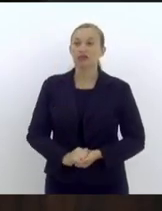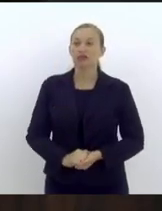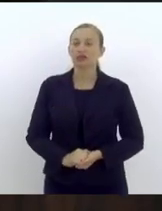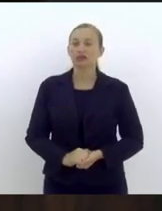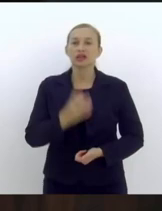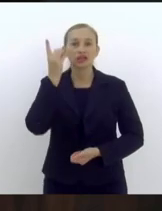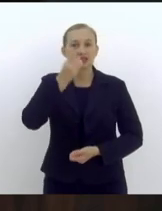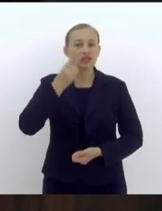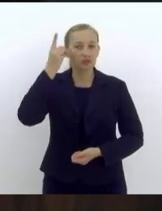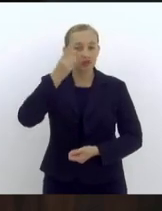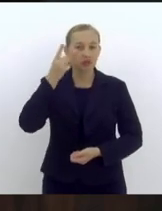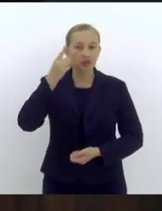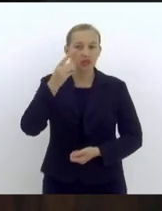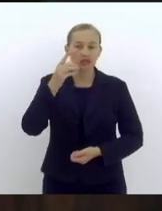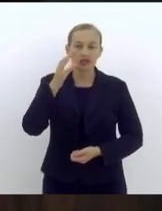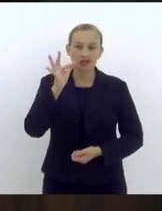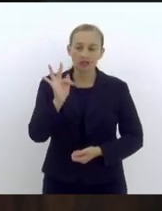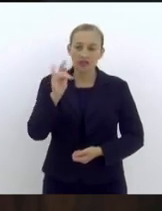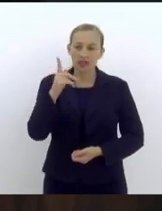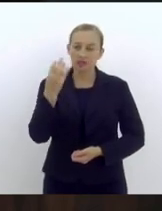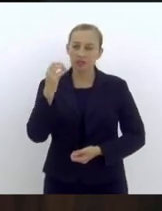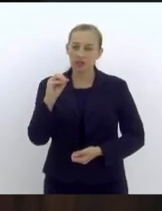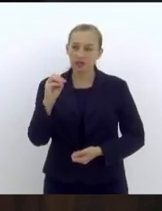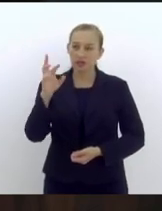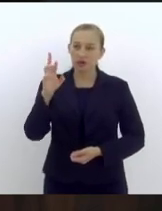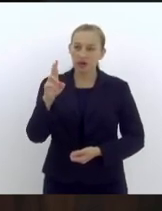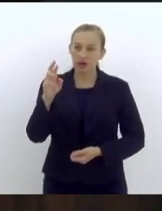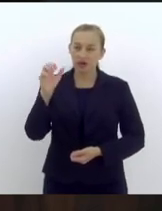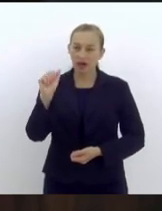Deputado Filipinho ravis